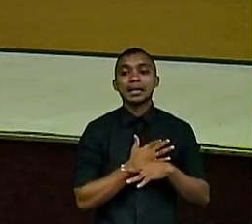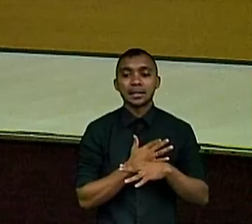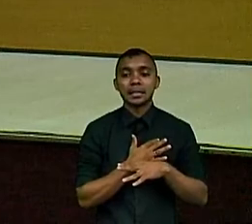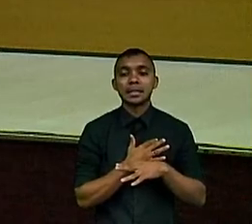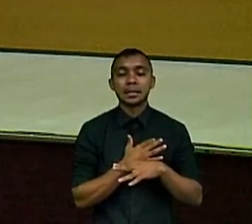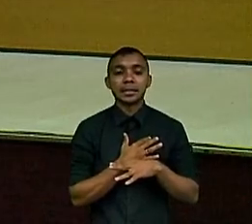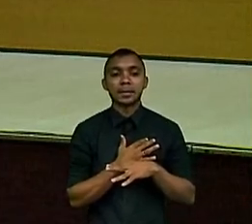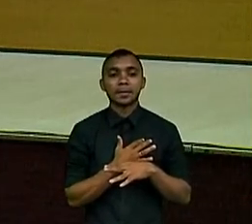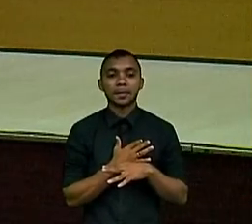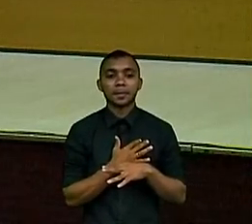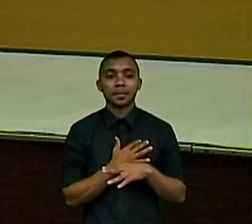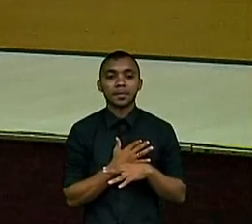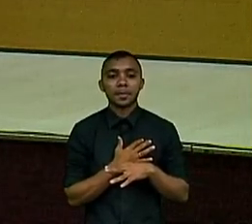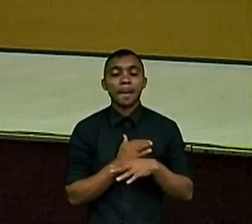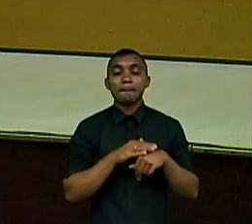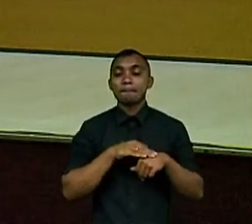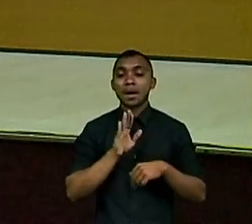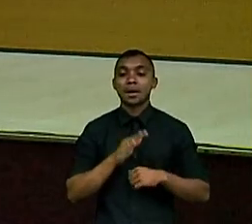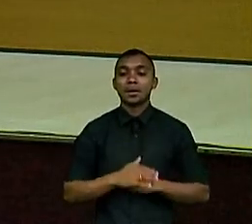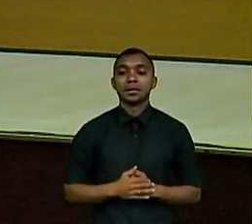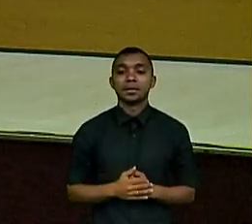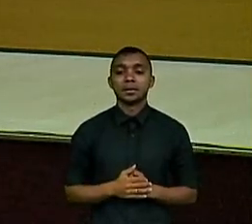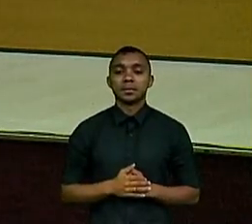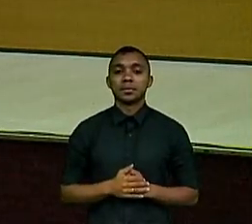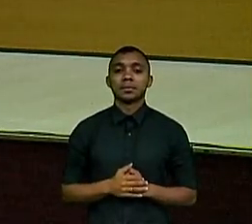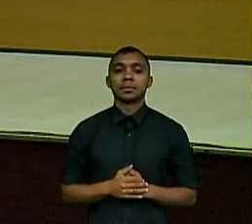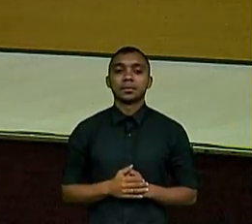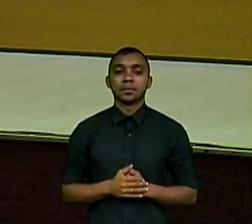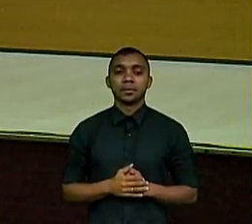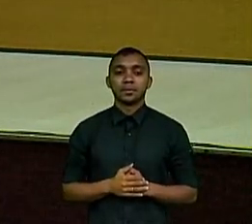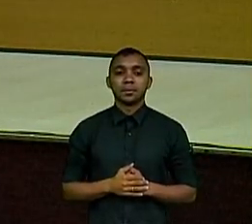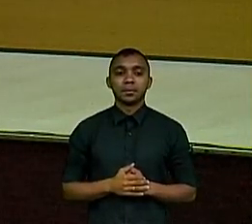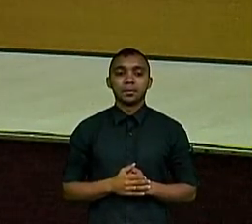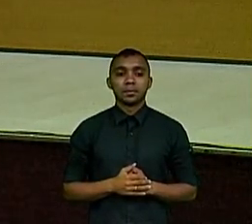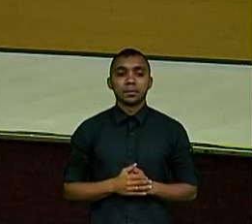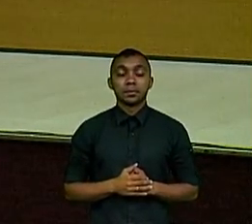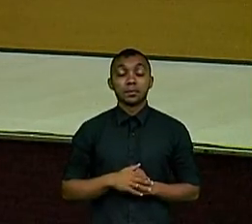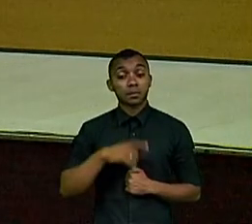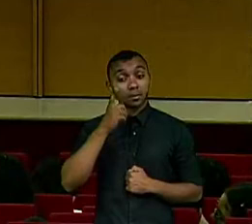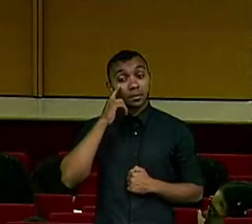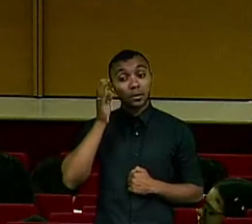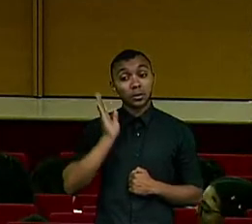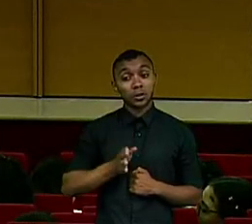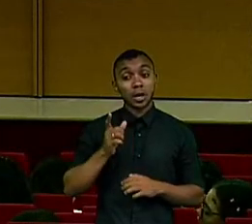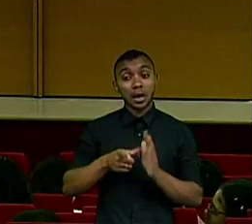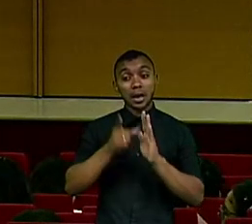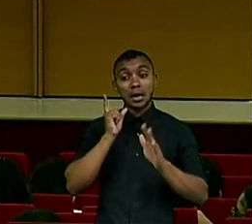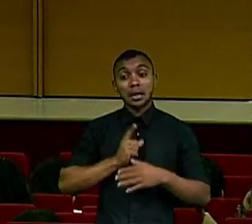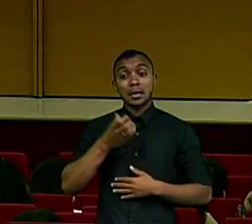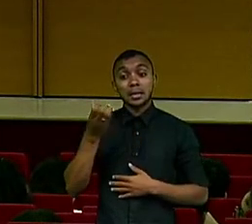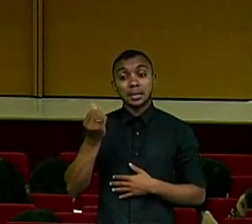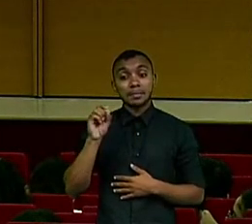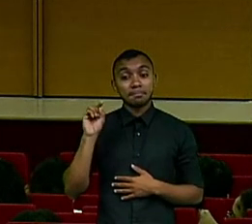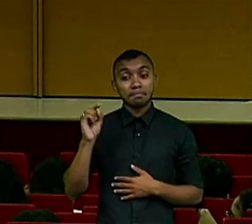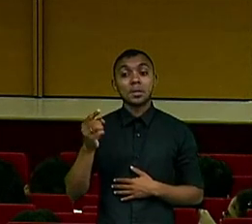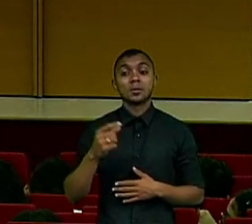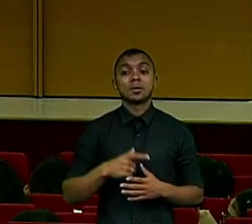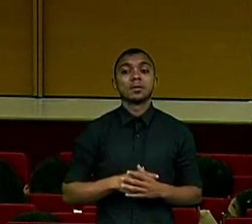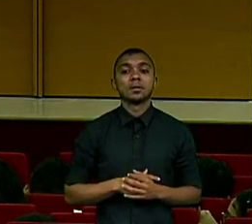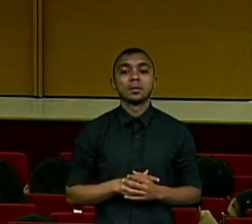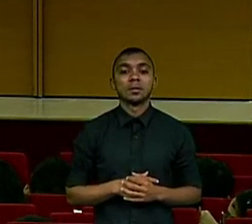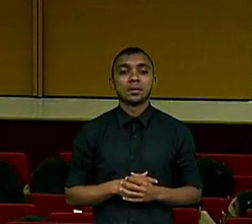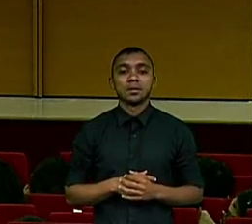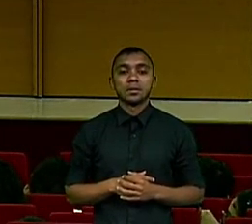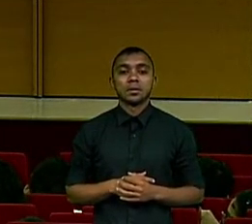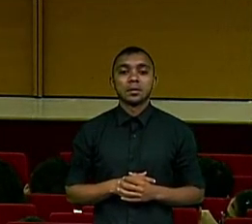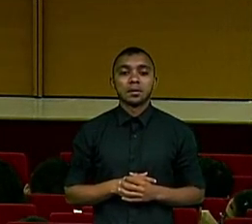superar a população rural veja aí uma humanidade já tinha seis quase seis mil anos é a primeira vez